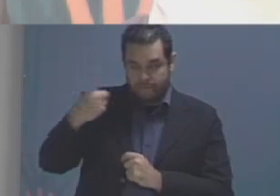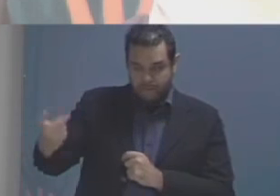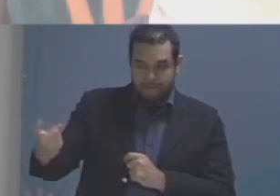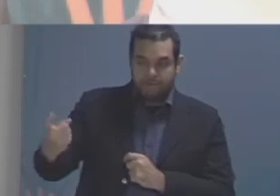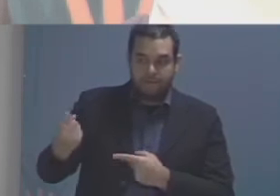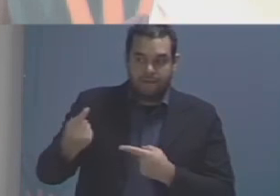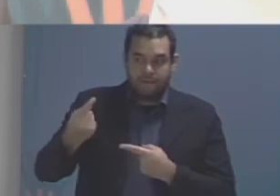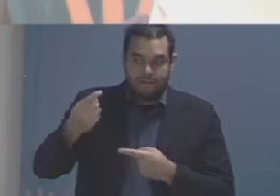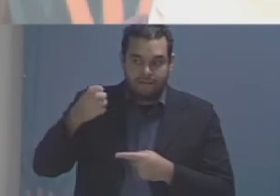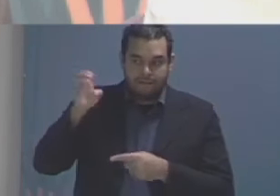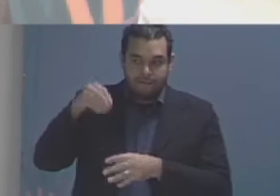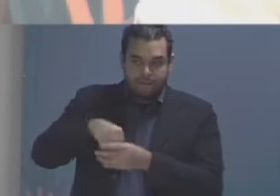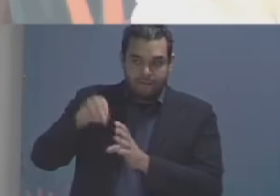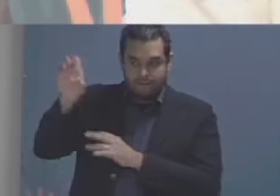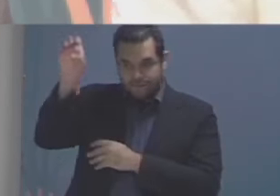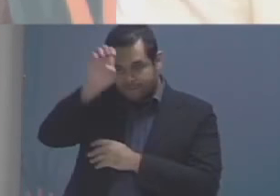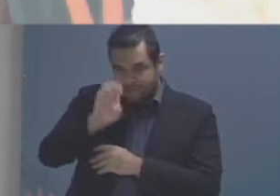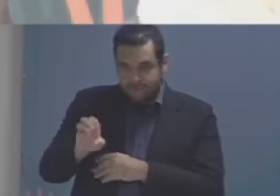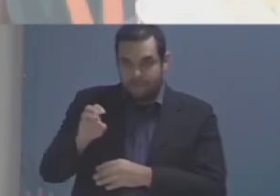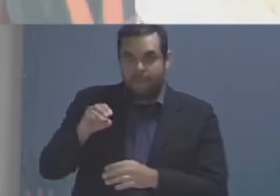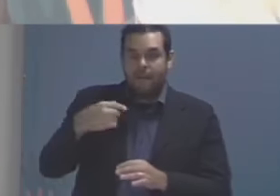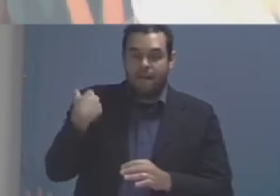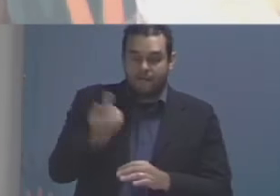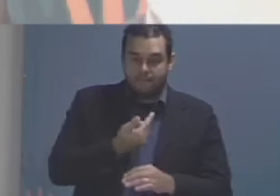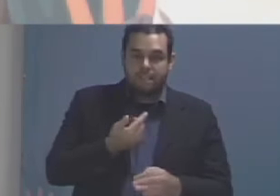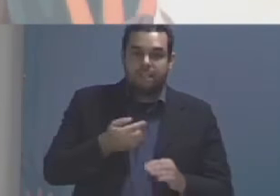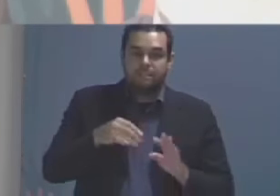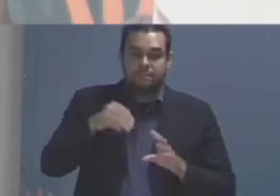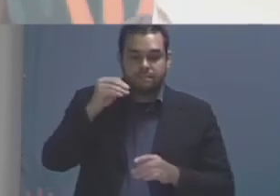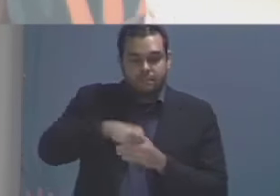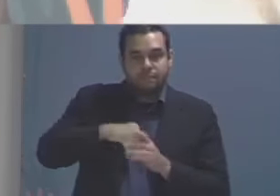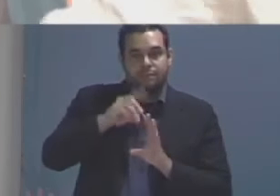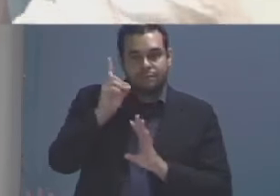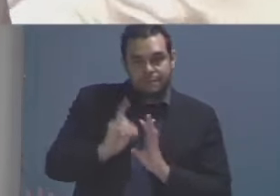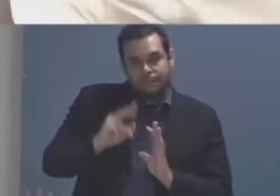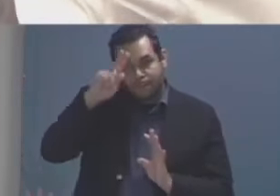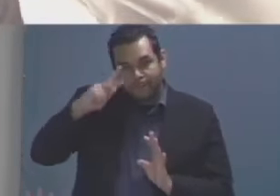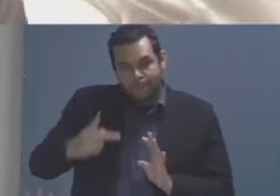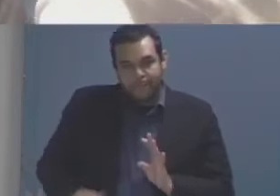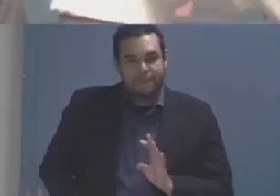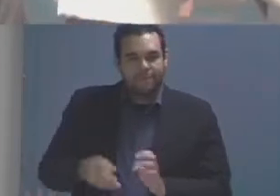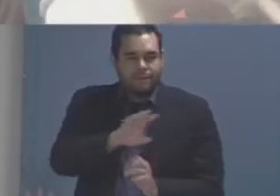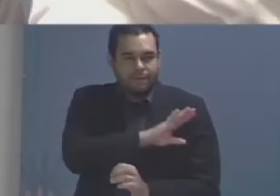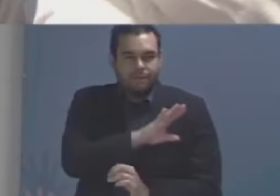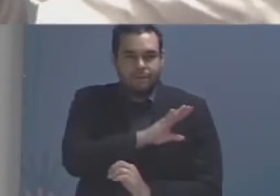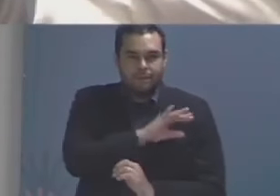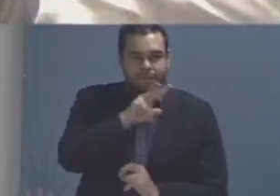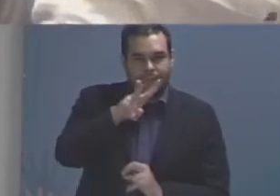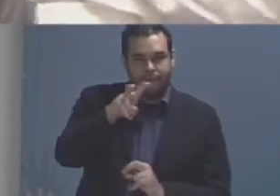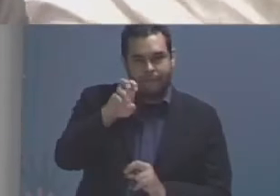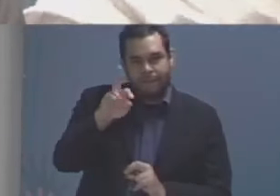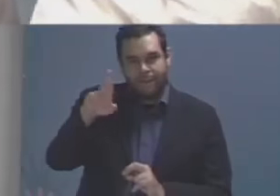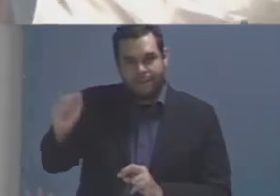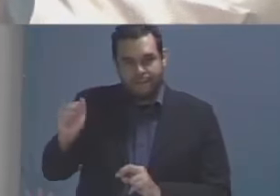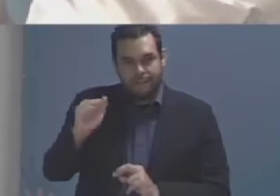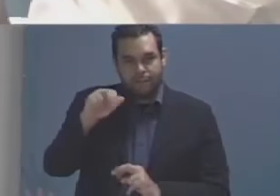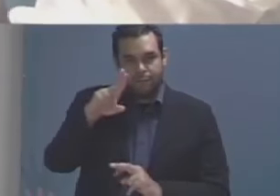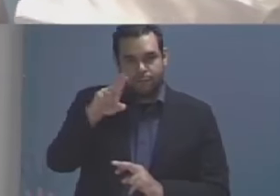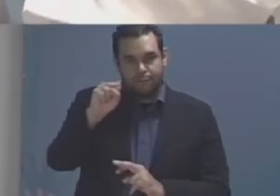eixos que está dentro da nossa plataforma da Comissão de Direitos Humanos, que é coordenada pela psicóloga Vera Paiva, da Universidade de São